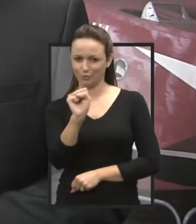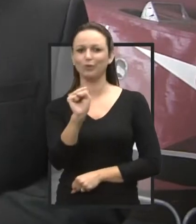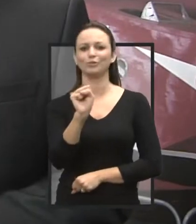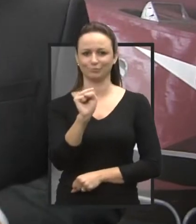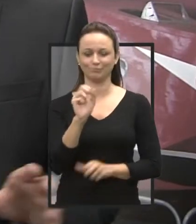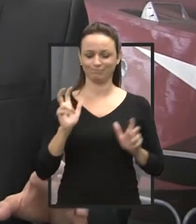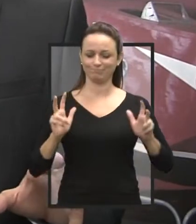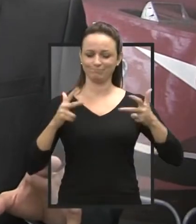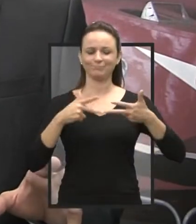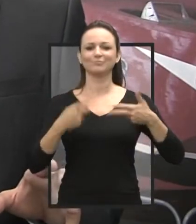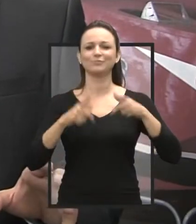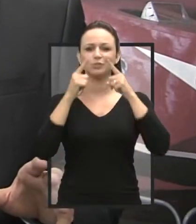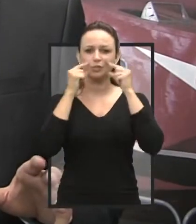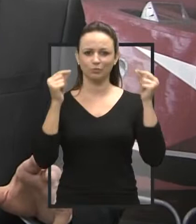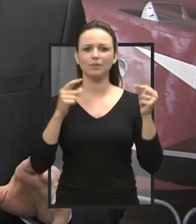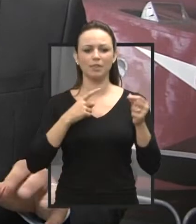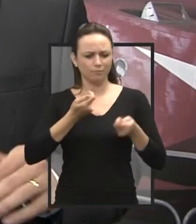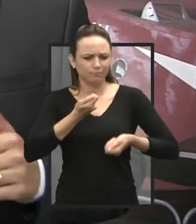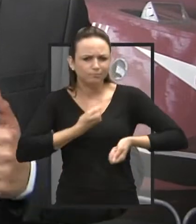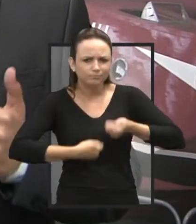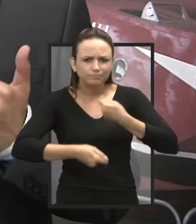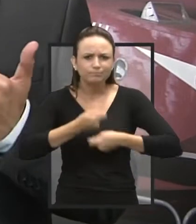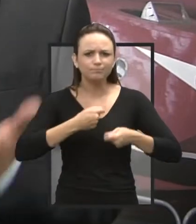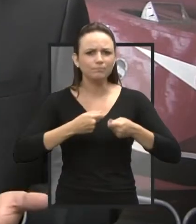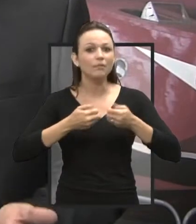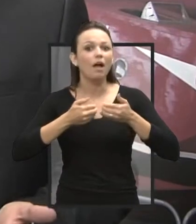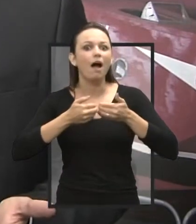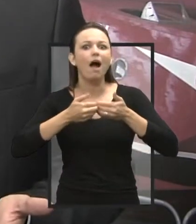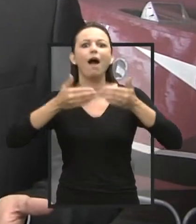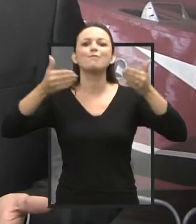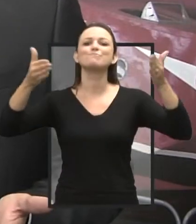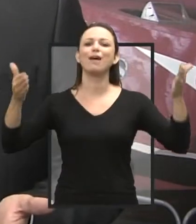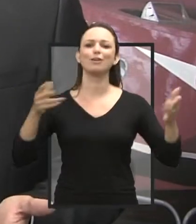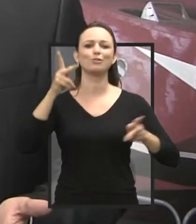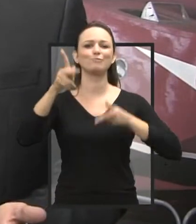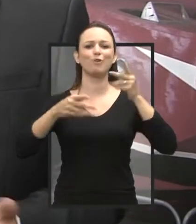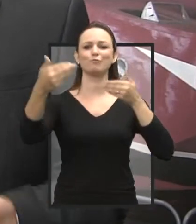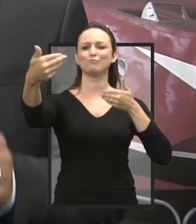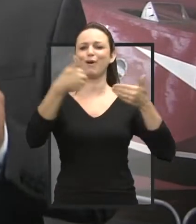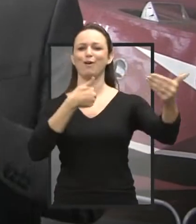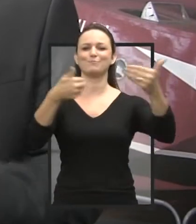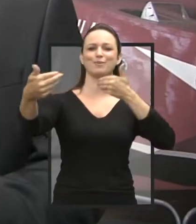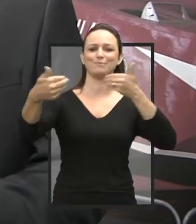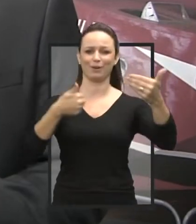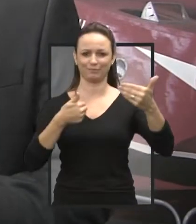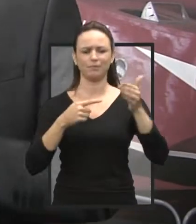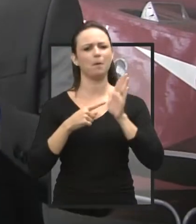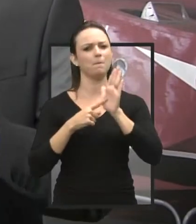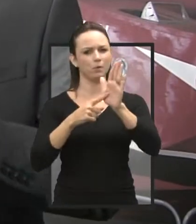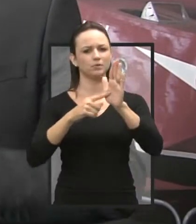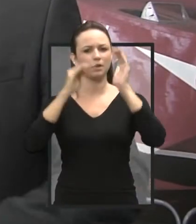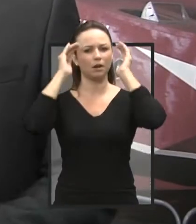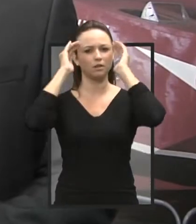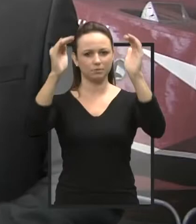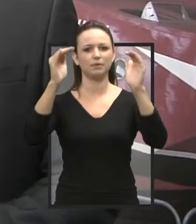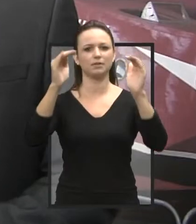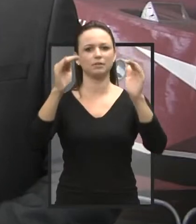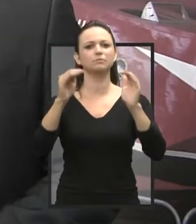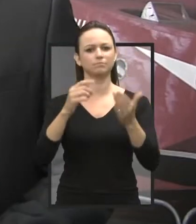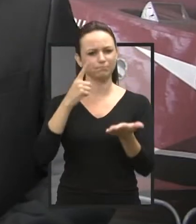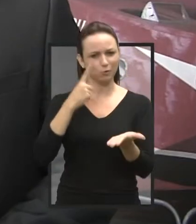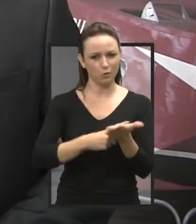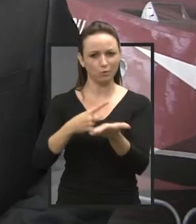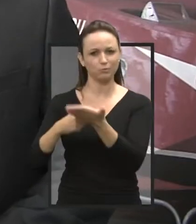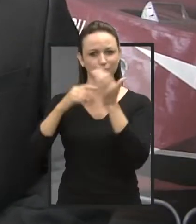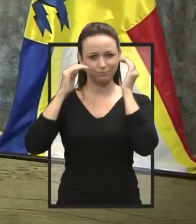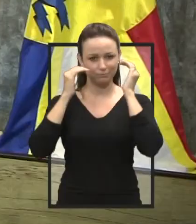de Jaú teve uma gestão com porta aberta para a população, mostrando respeito e comprometimento com